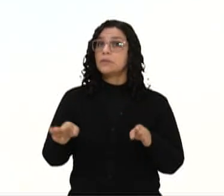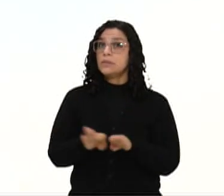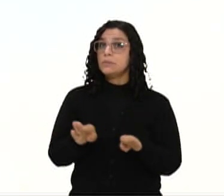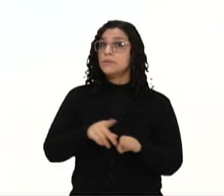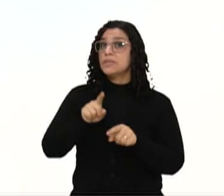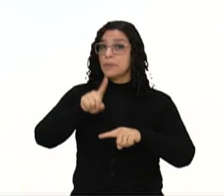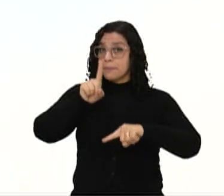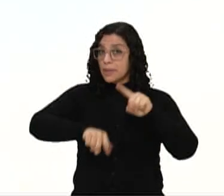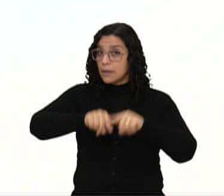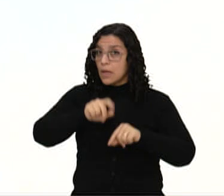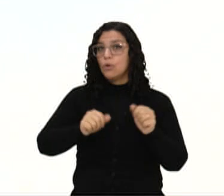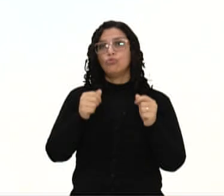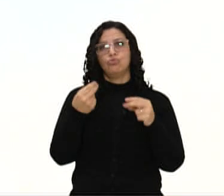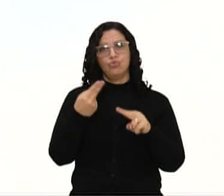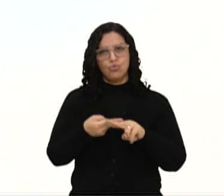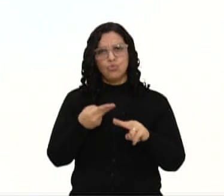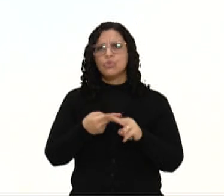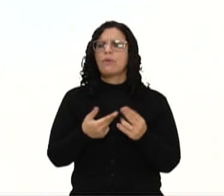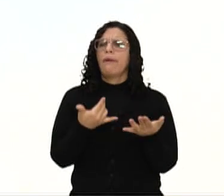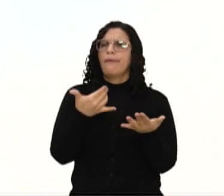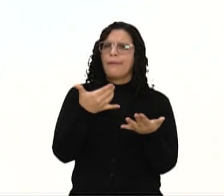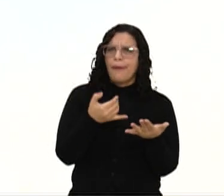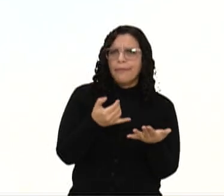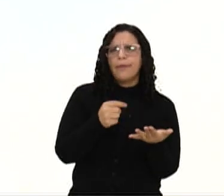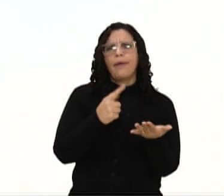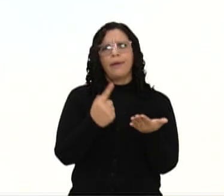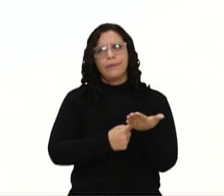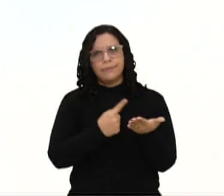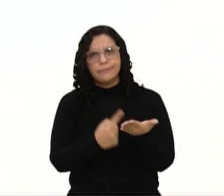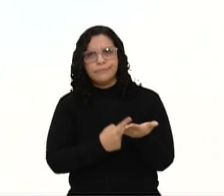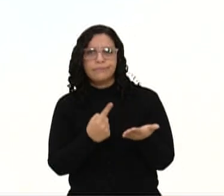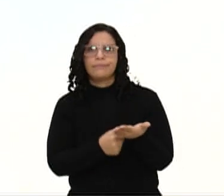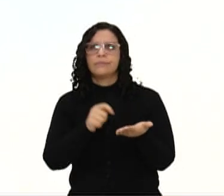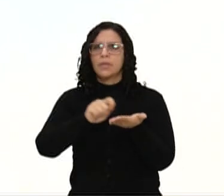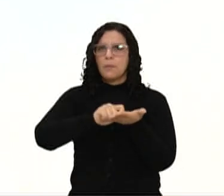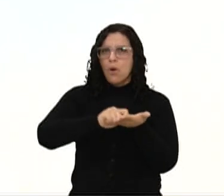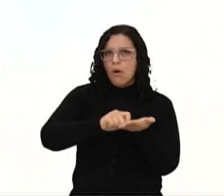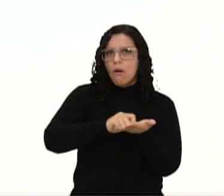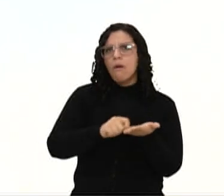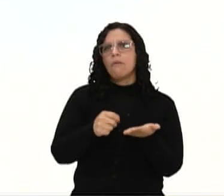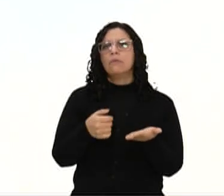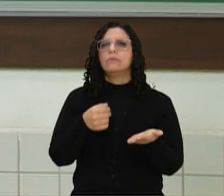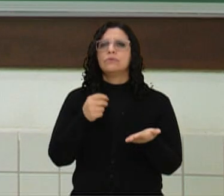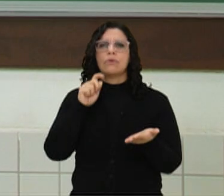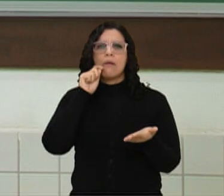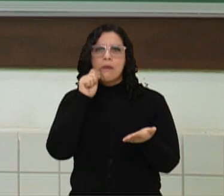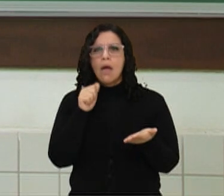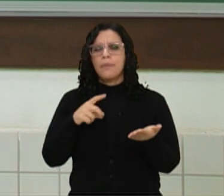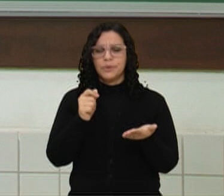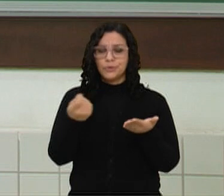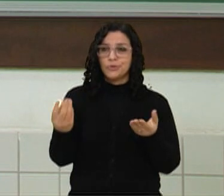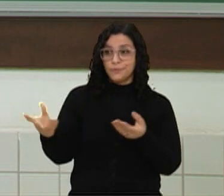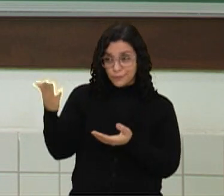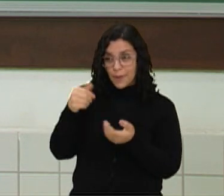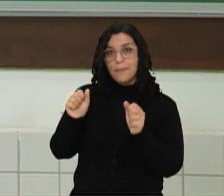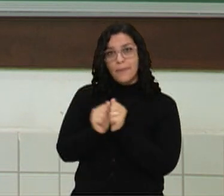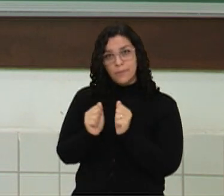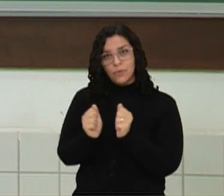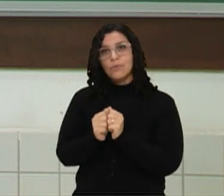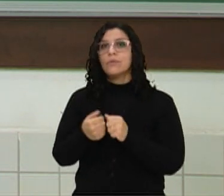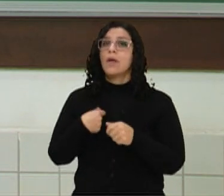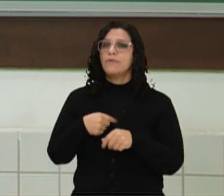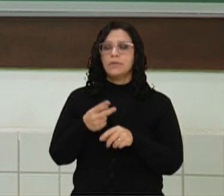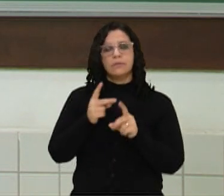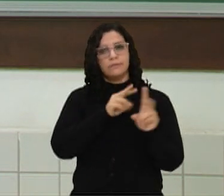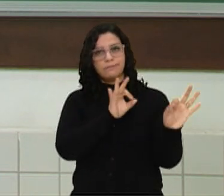aí o material de vocês, o que vocês vão usar para a nossa aula, lápis, caderno, caneta, isso é importante. Então quem não pegou ainda, corre lá que dá tempo,